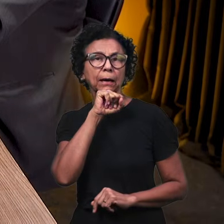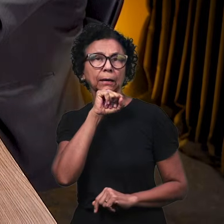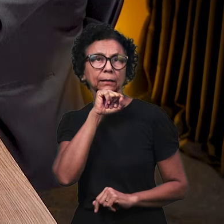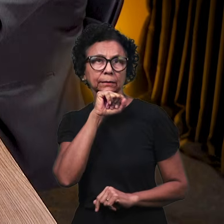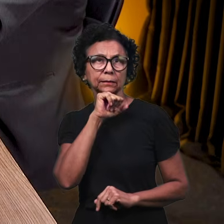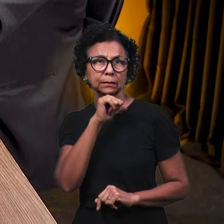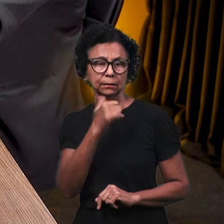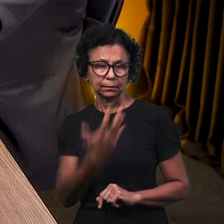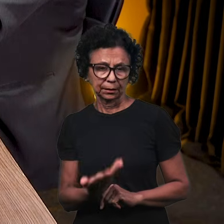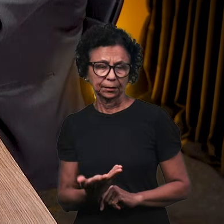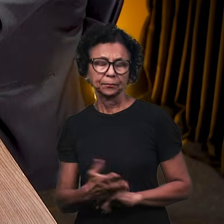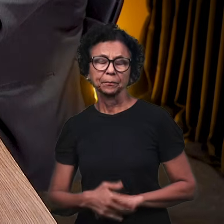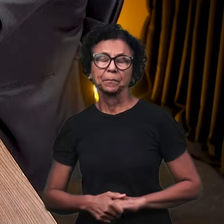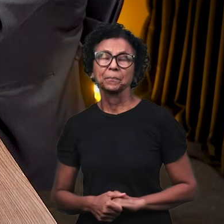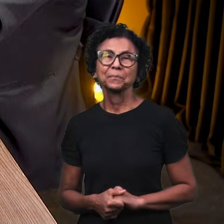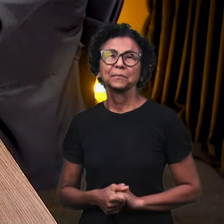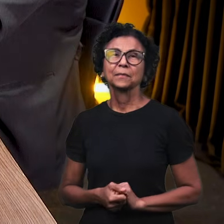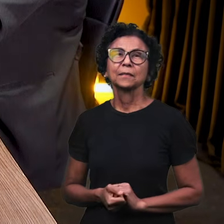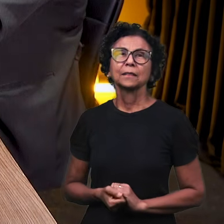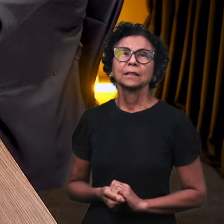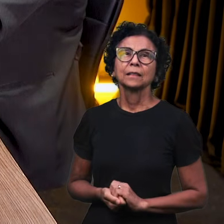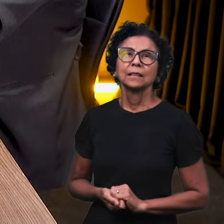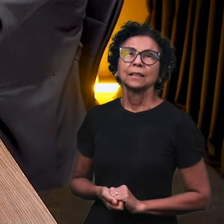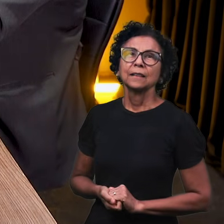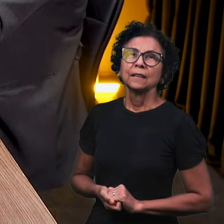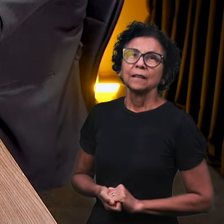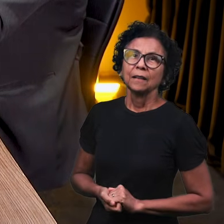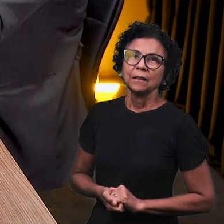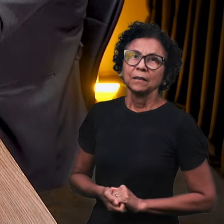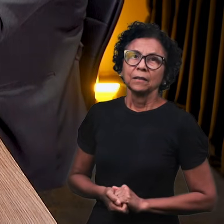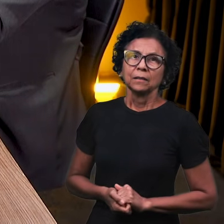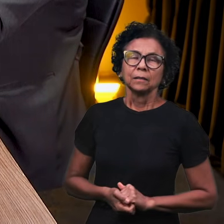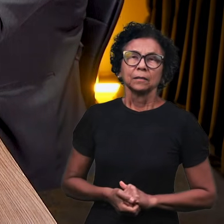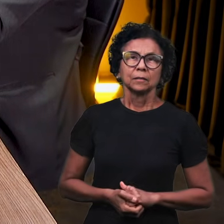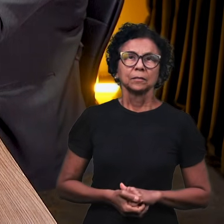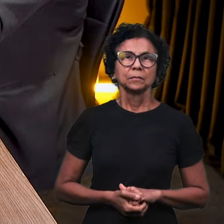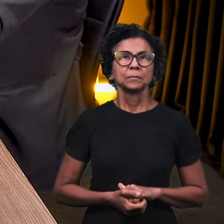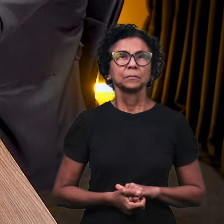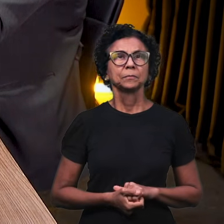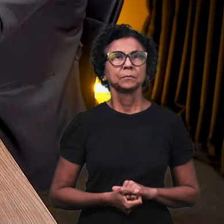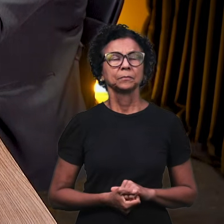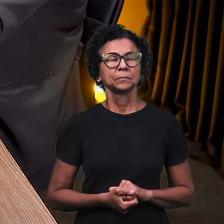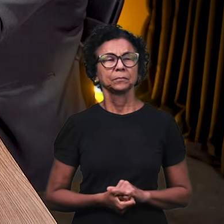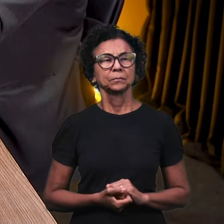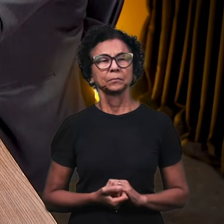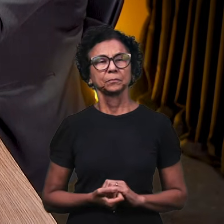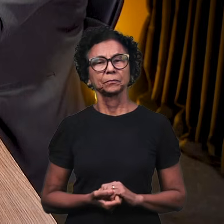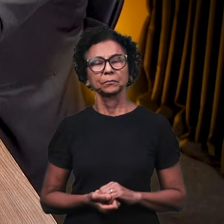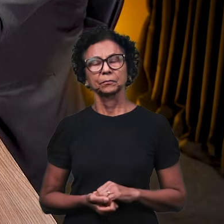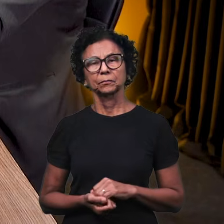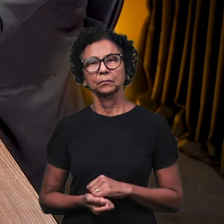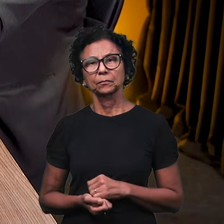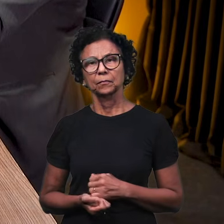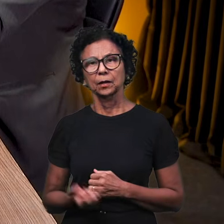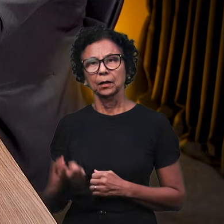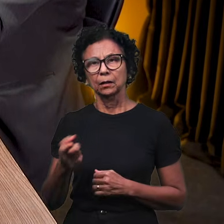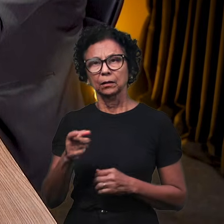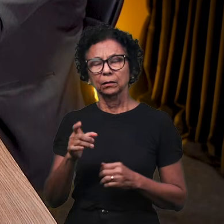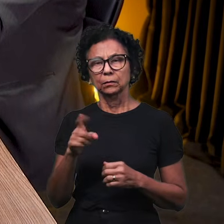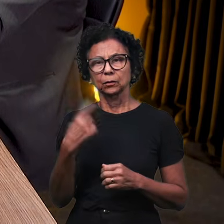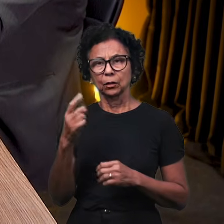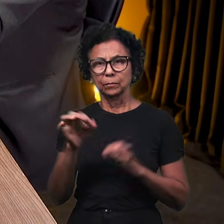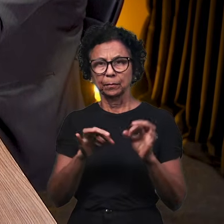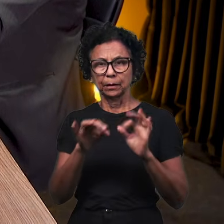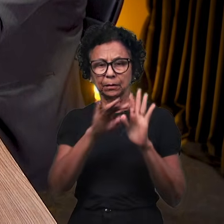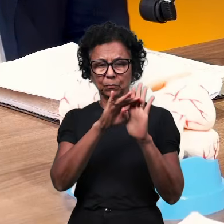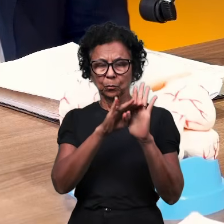sem o script, né, que normalmente é feito, que né? geralmente nós fazemos. Sim. Então está muito dentro da